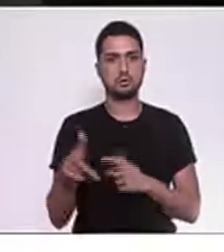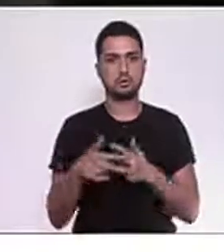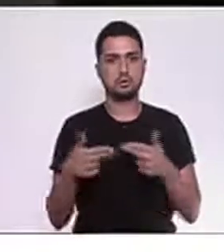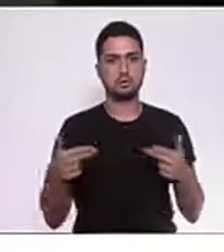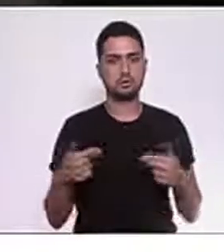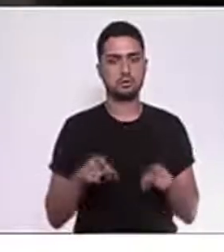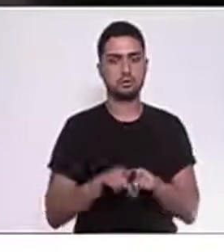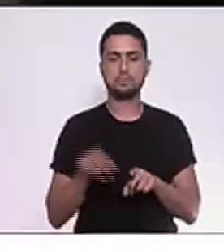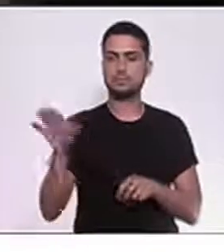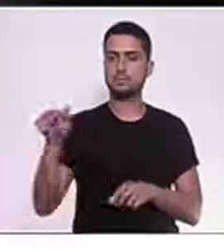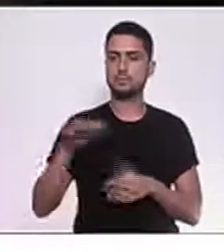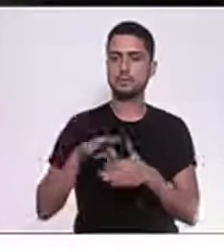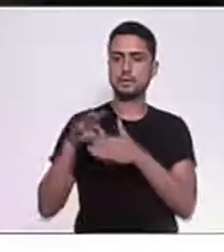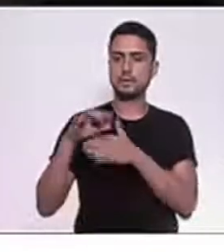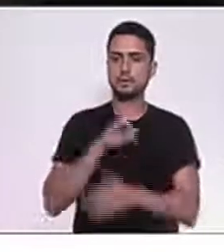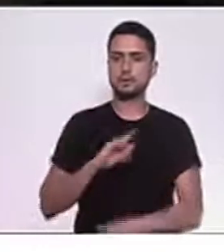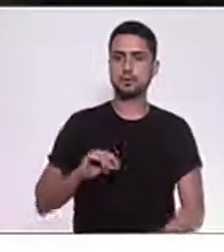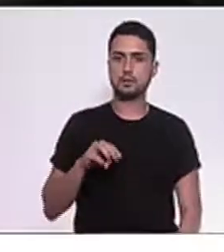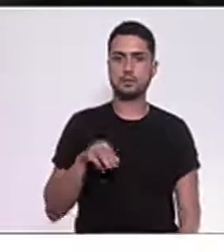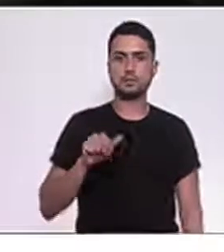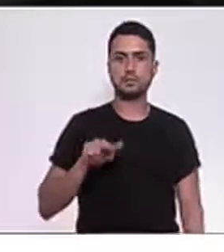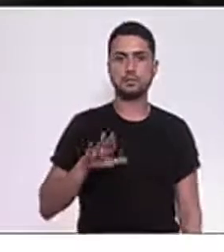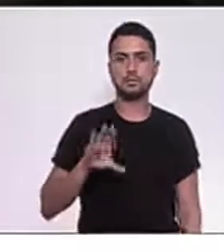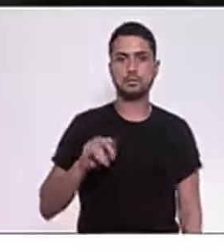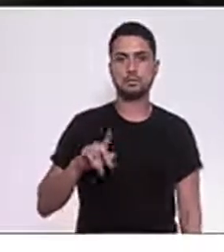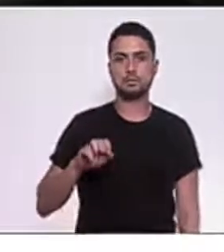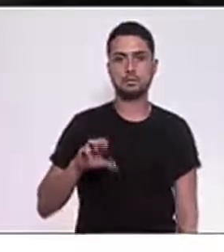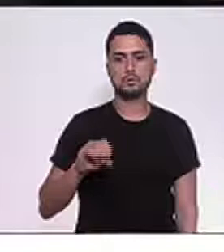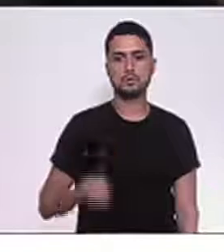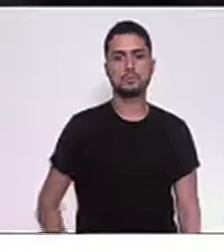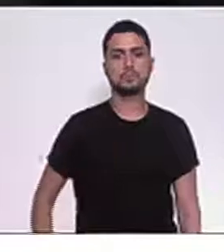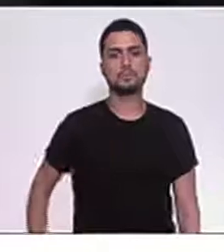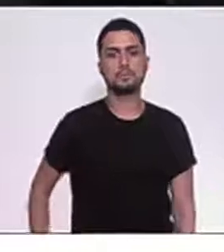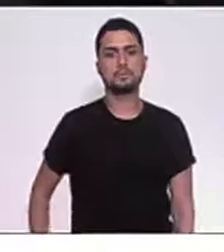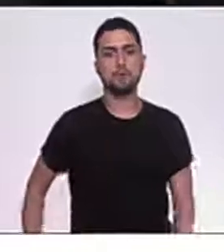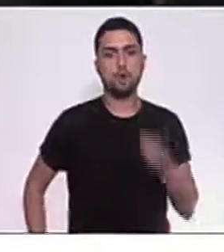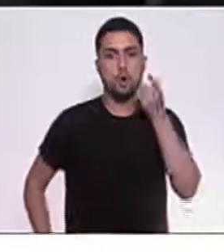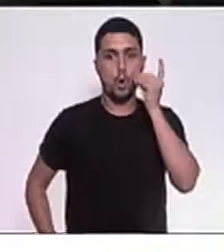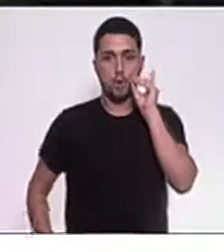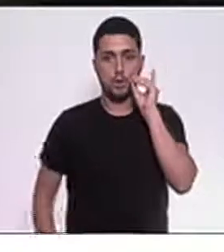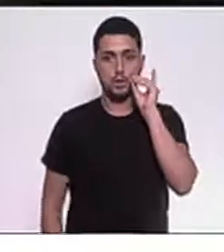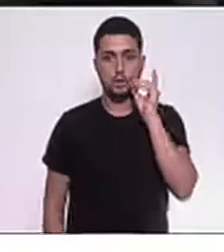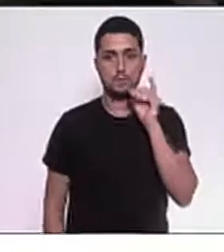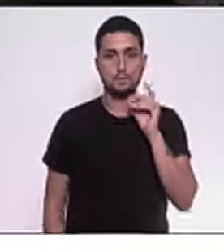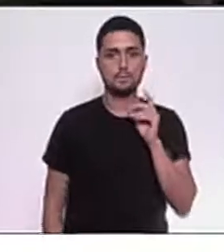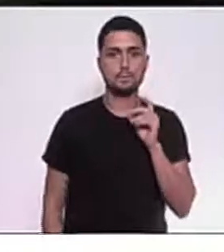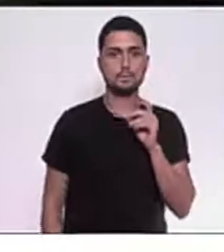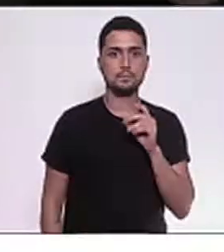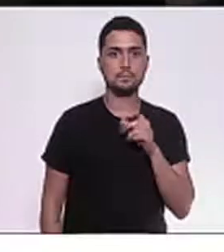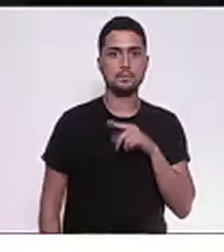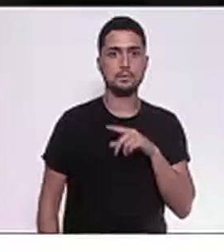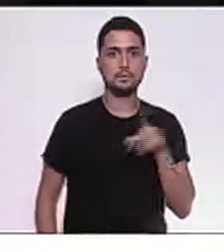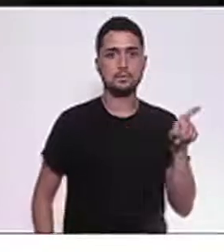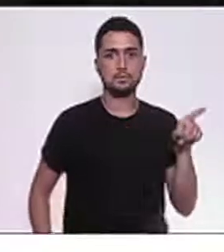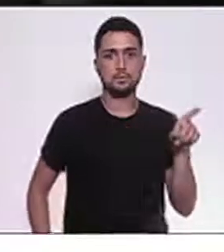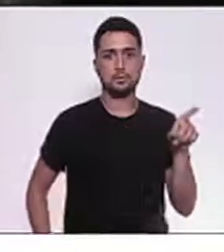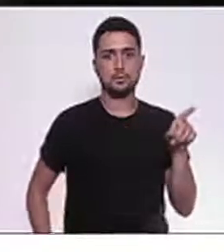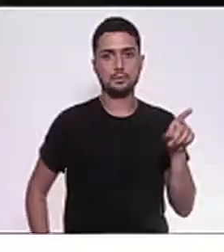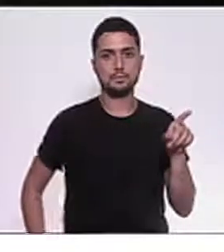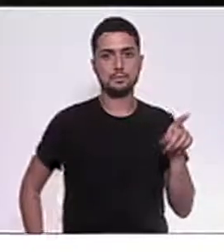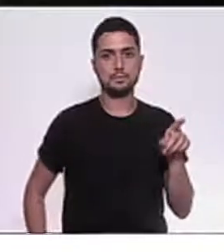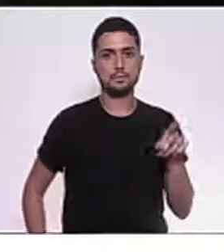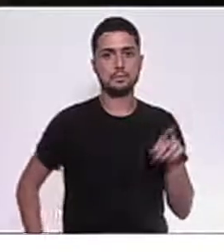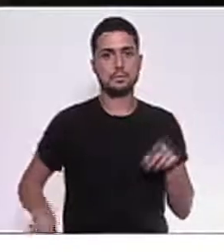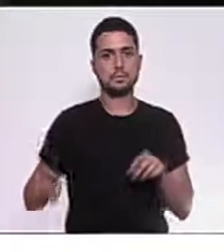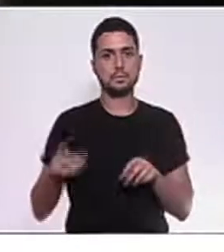líder de governo, Márcio Pacheco, também. Presidente, eu fui ontem à cidade de Vassouras e saí com pressa do Rio. É, fiz